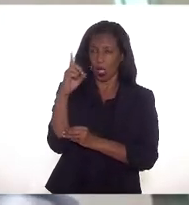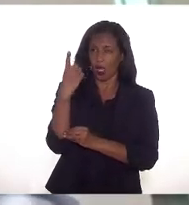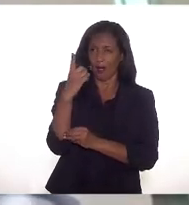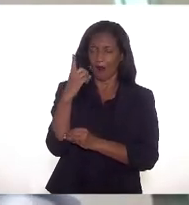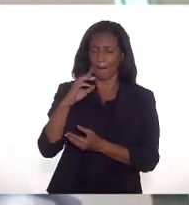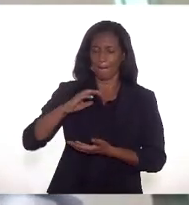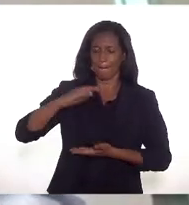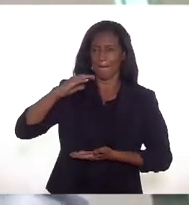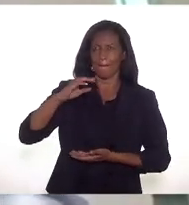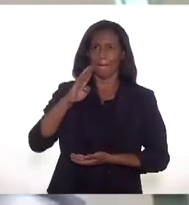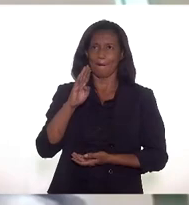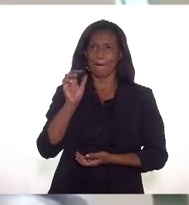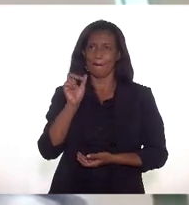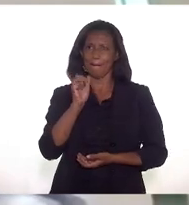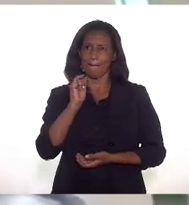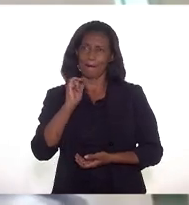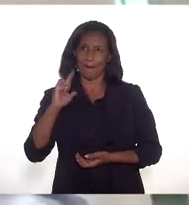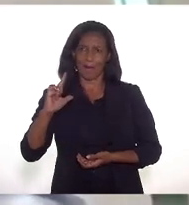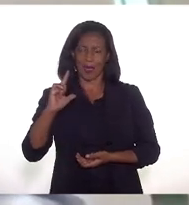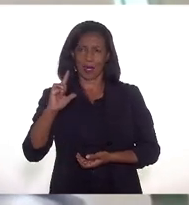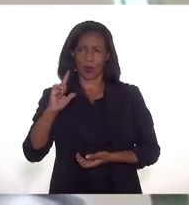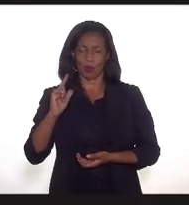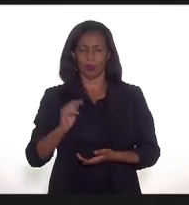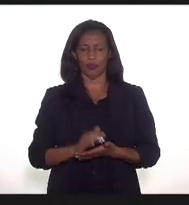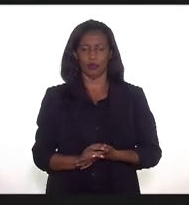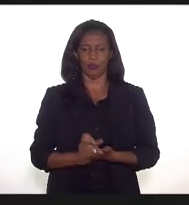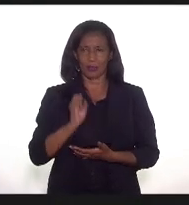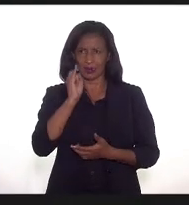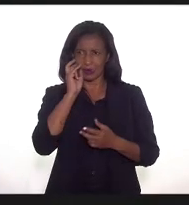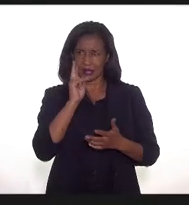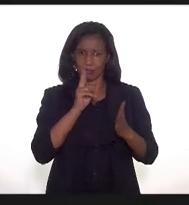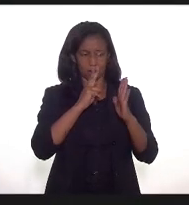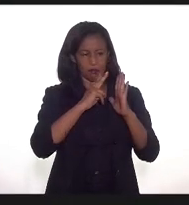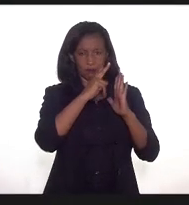né? Se vocês observarem,